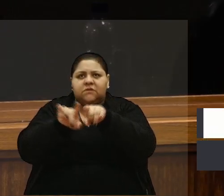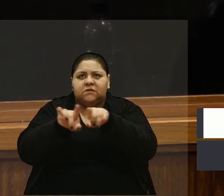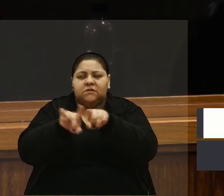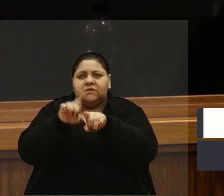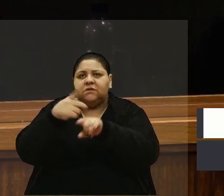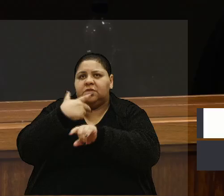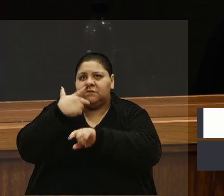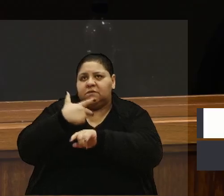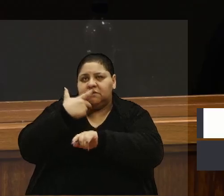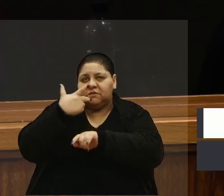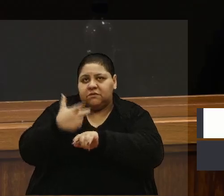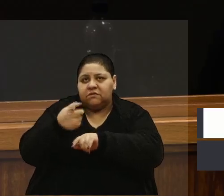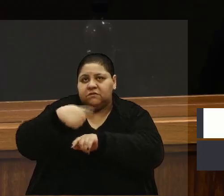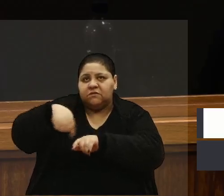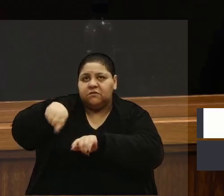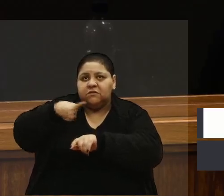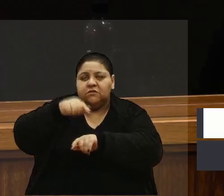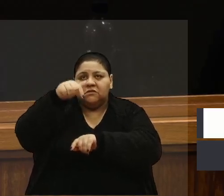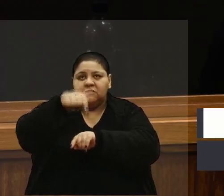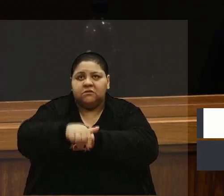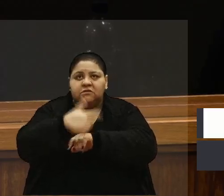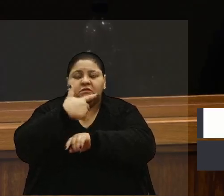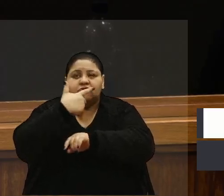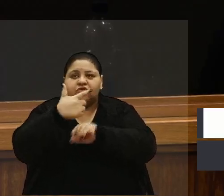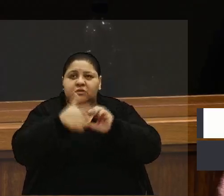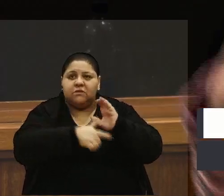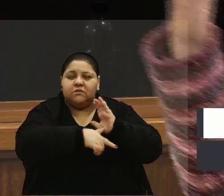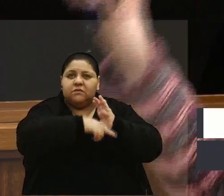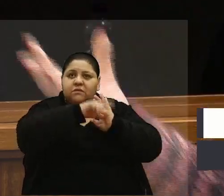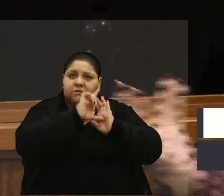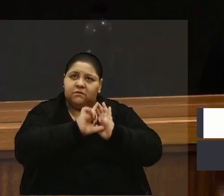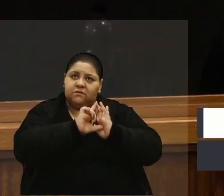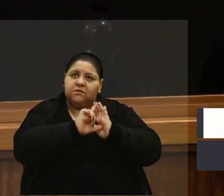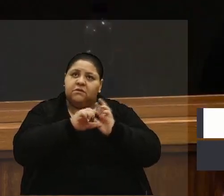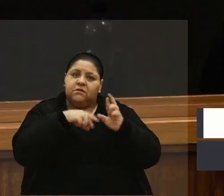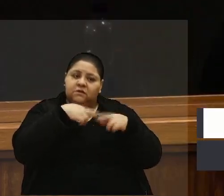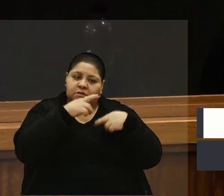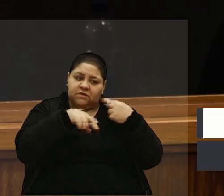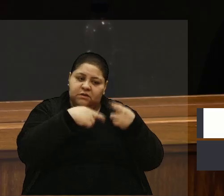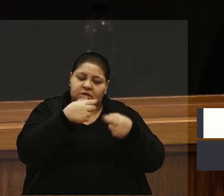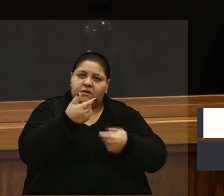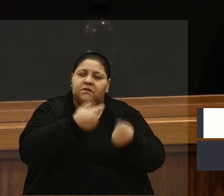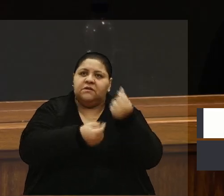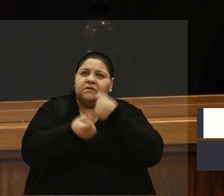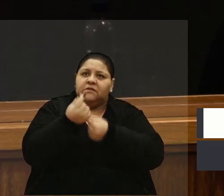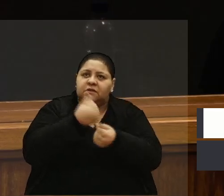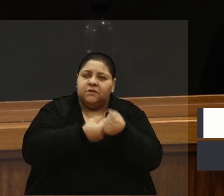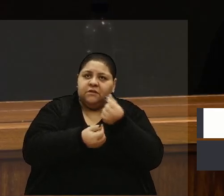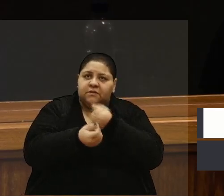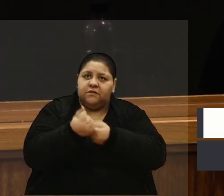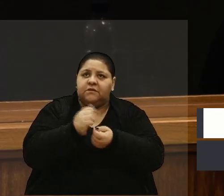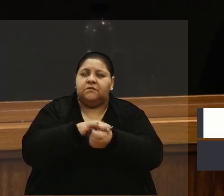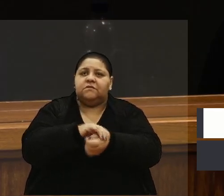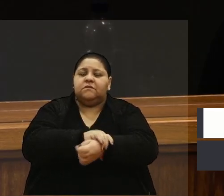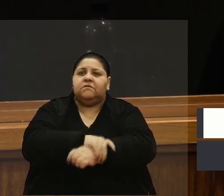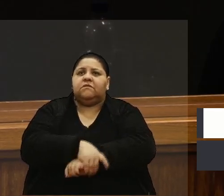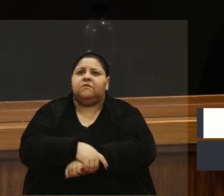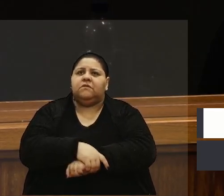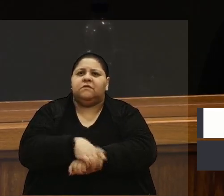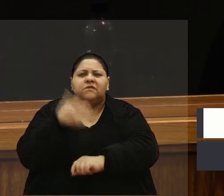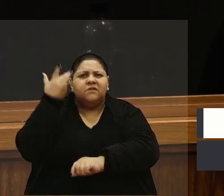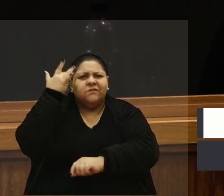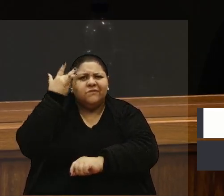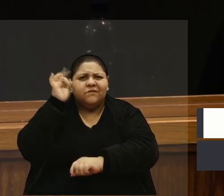colocar aqui, nós estávamos falando antes da reforma administrativa, eu não